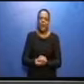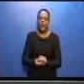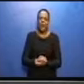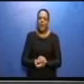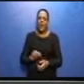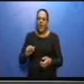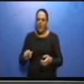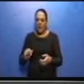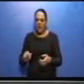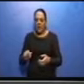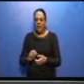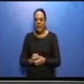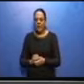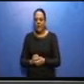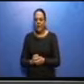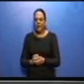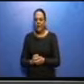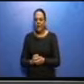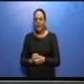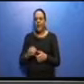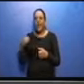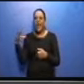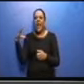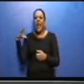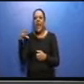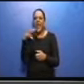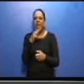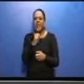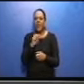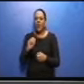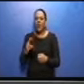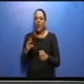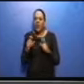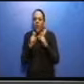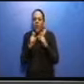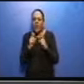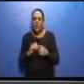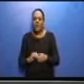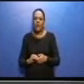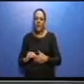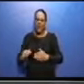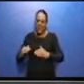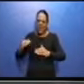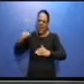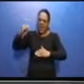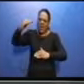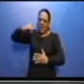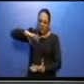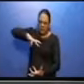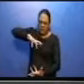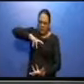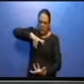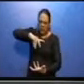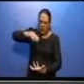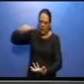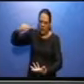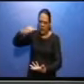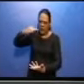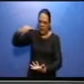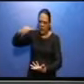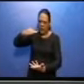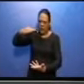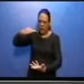são verticais e as temperaturas são mais quentes. Em altas latitudes, que são as latitudes próximas dos polos,